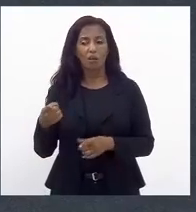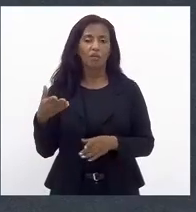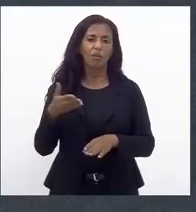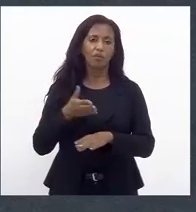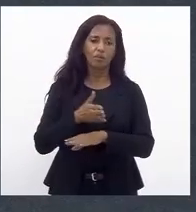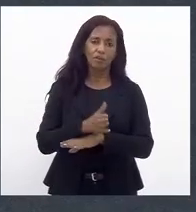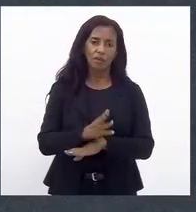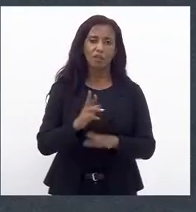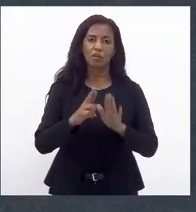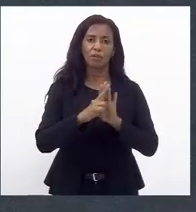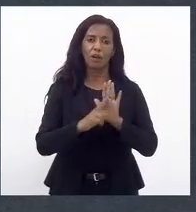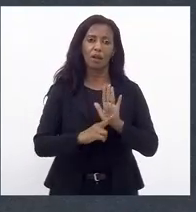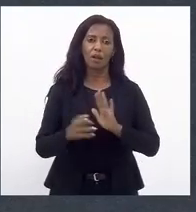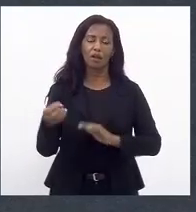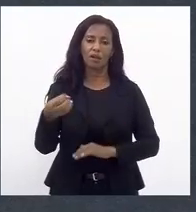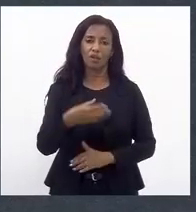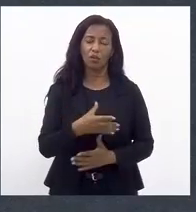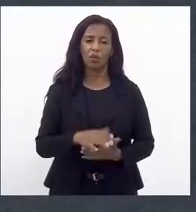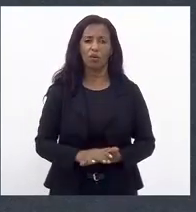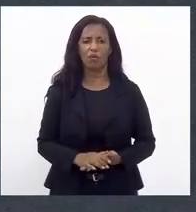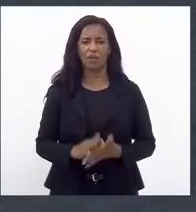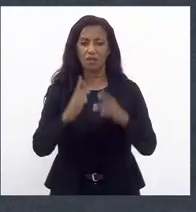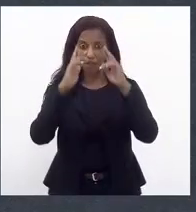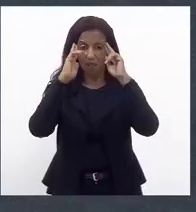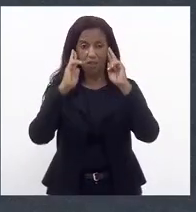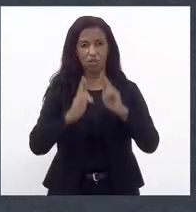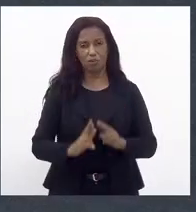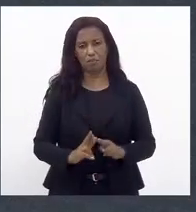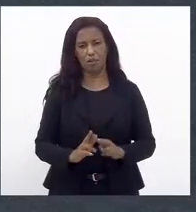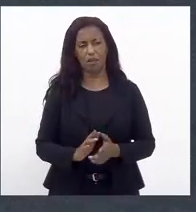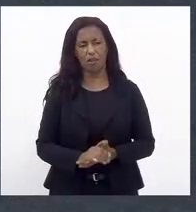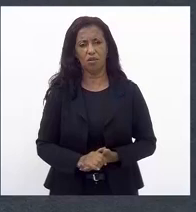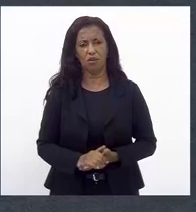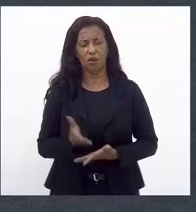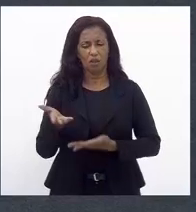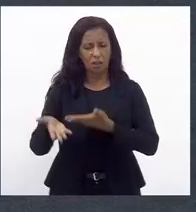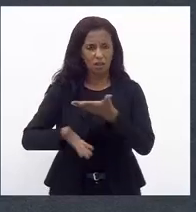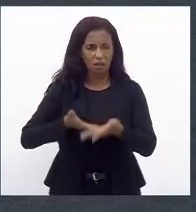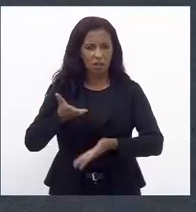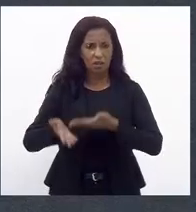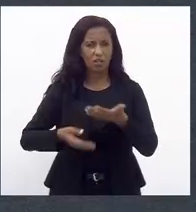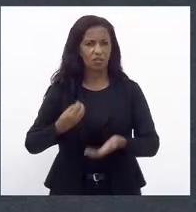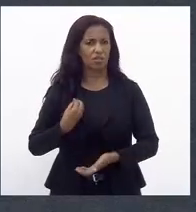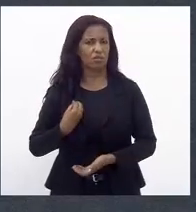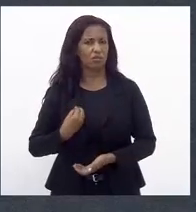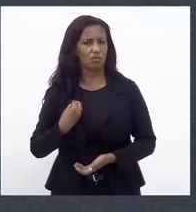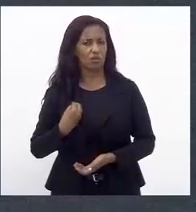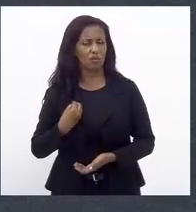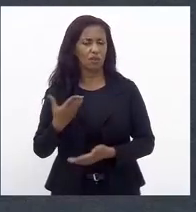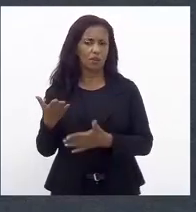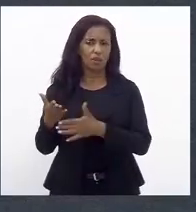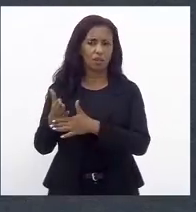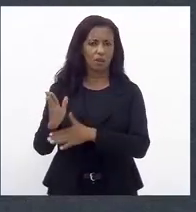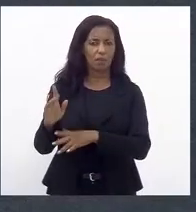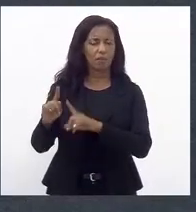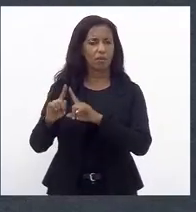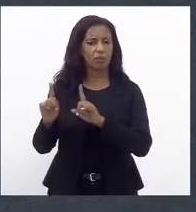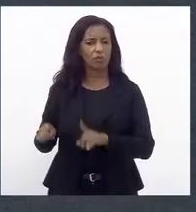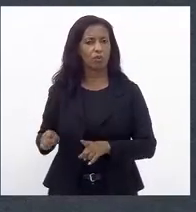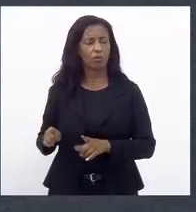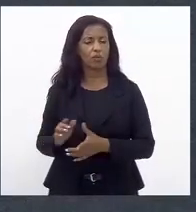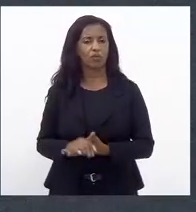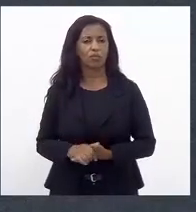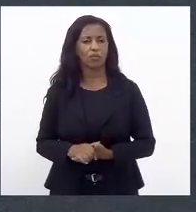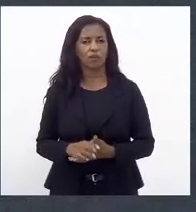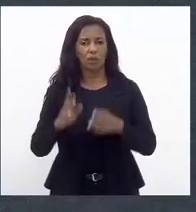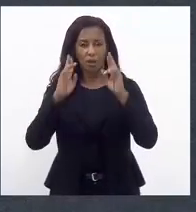contemplados pela regra atual Isso é respeito aquele que dedica sua vida para ser aprovado no concurso público